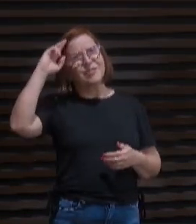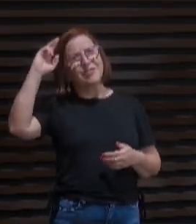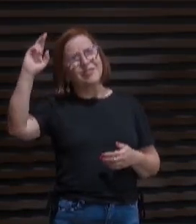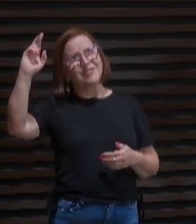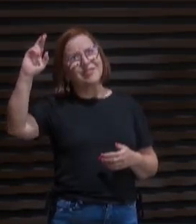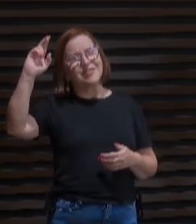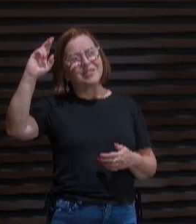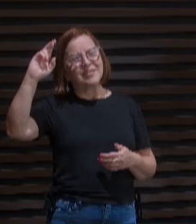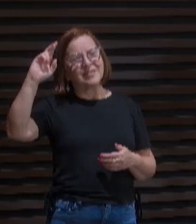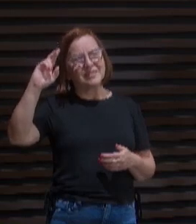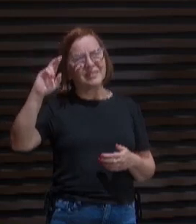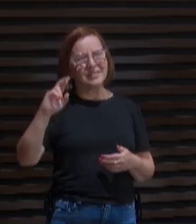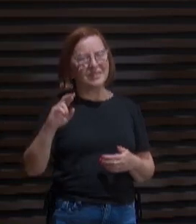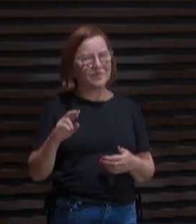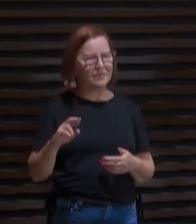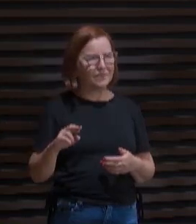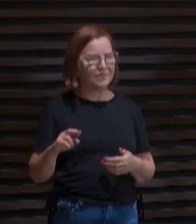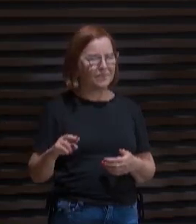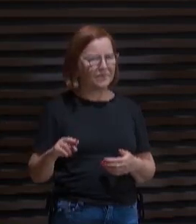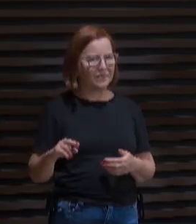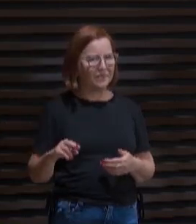por posteridade,